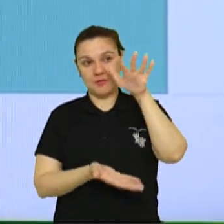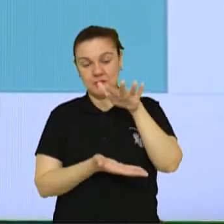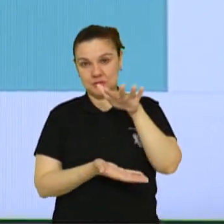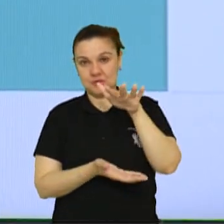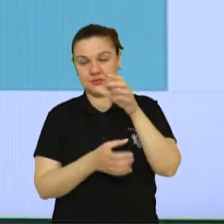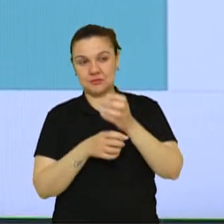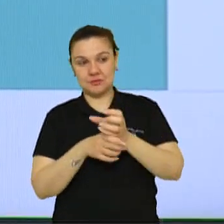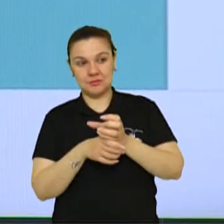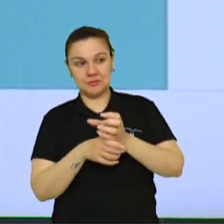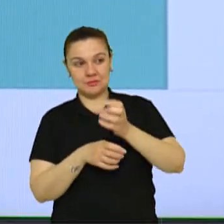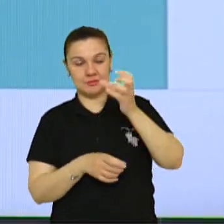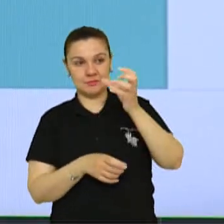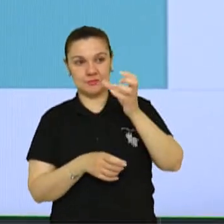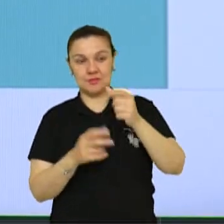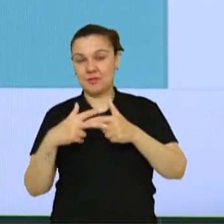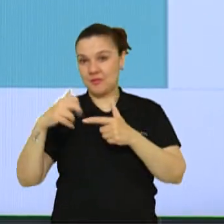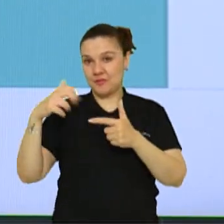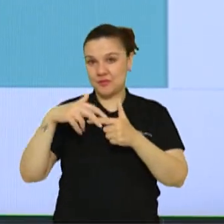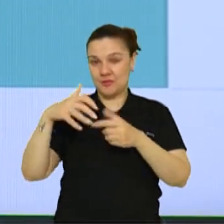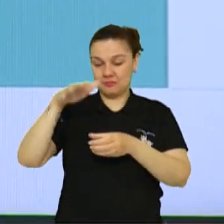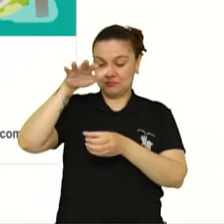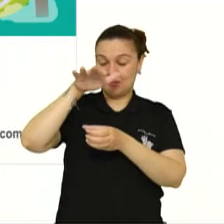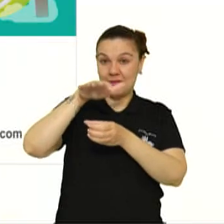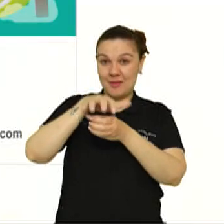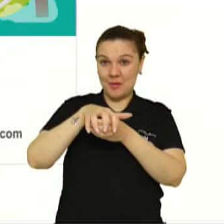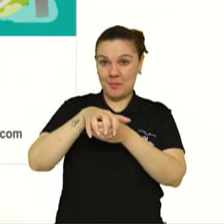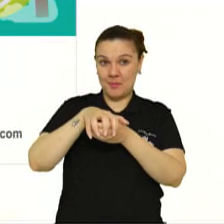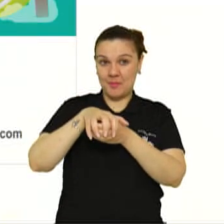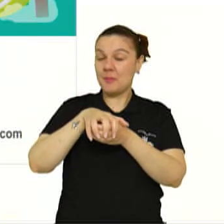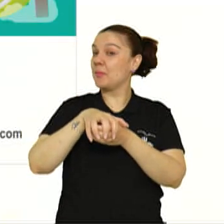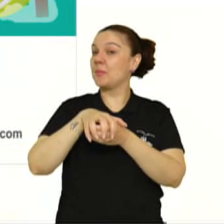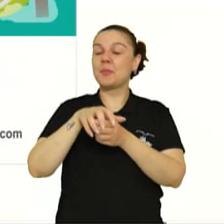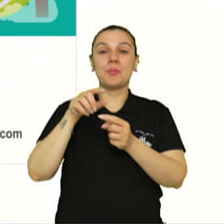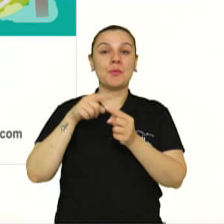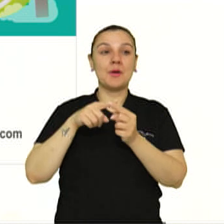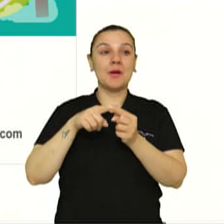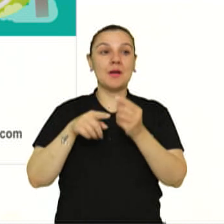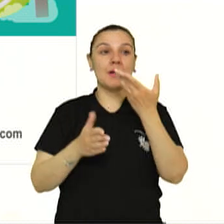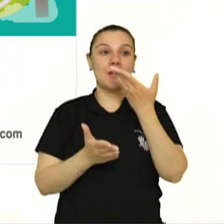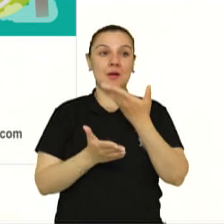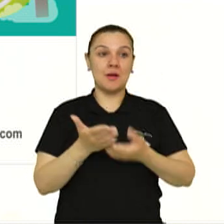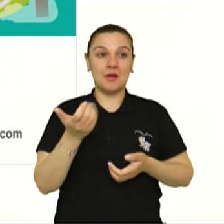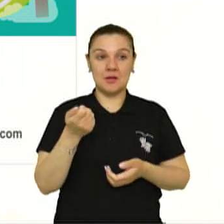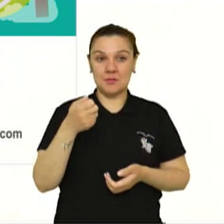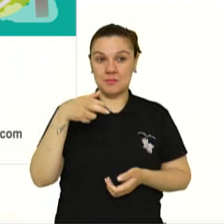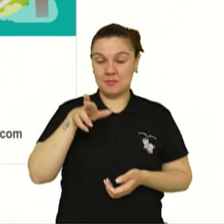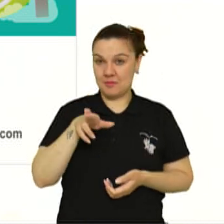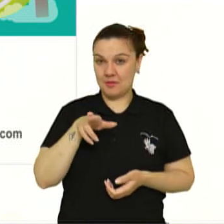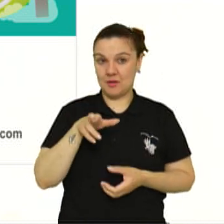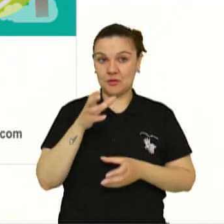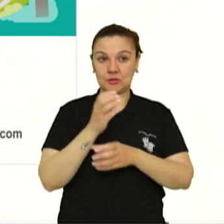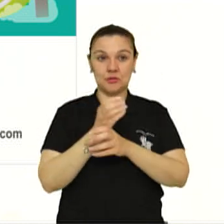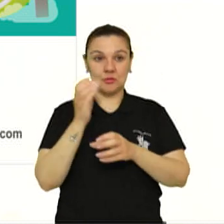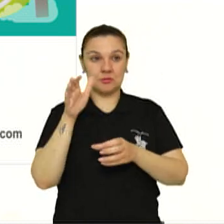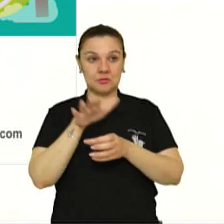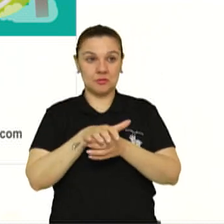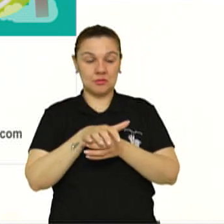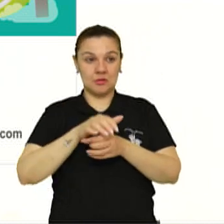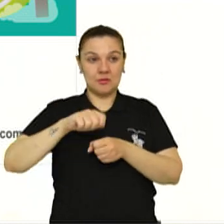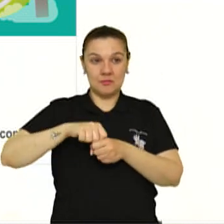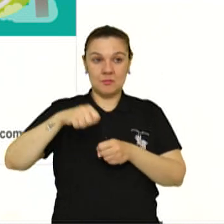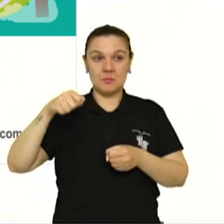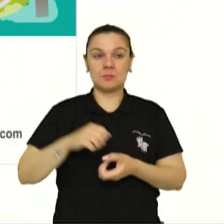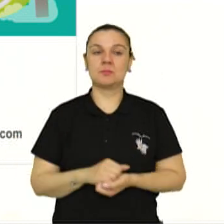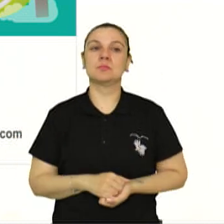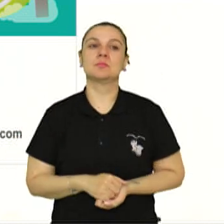como se fosse uma latinha de refrigerante, tampadinha. Para quê? Para que não perca o ar. Tá? Então, todos os tubos, eles são lacradinhos